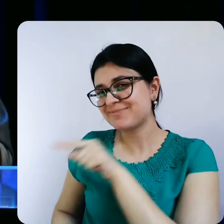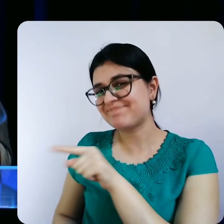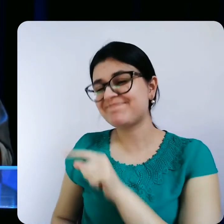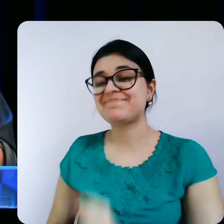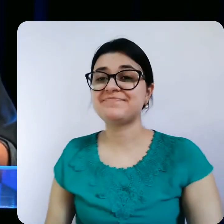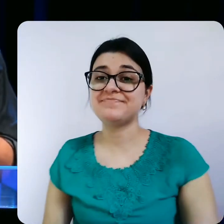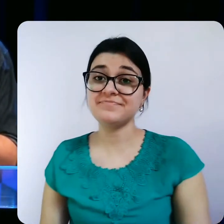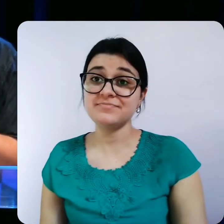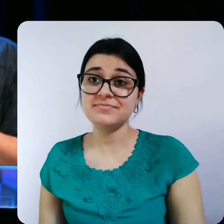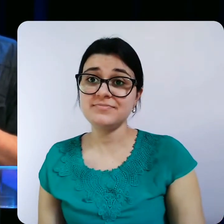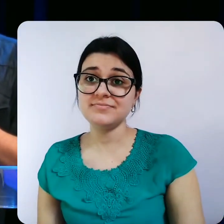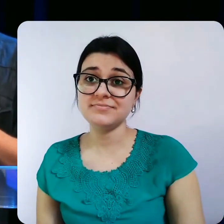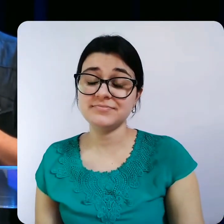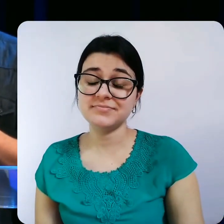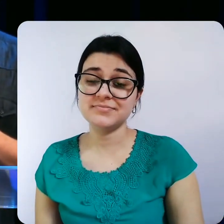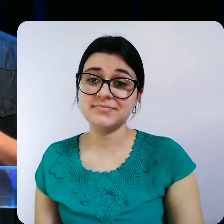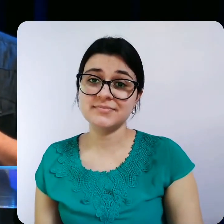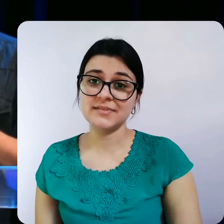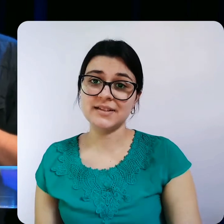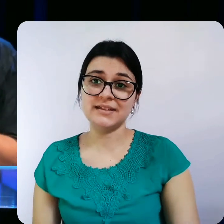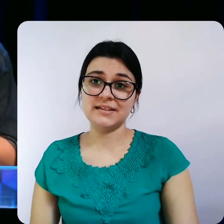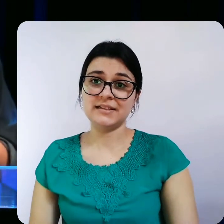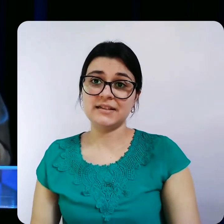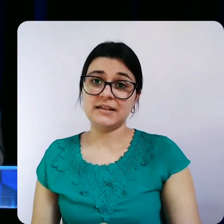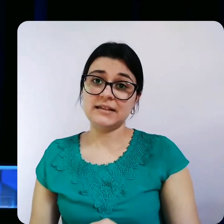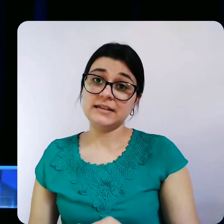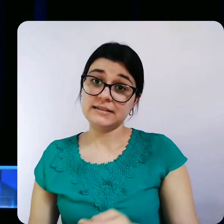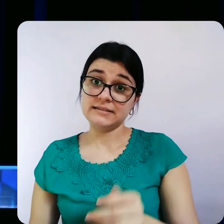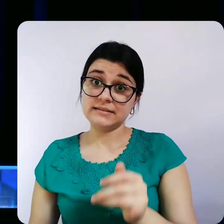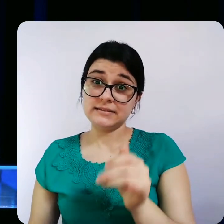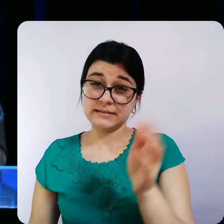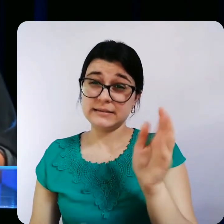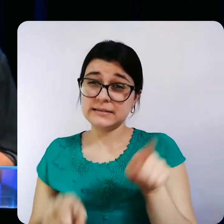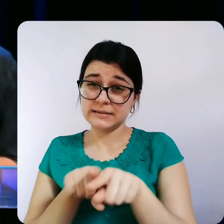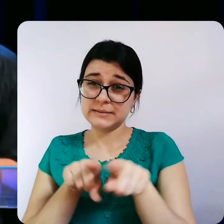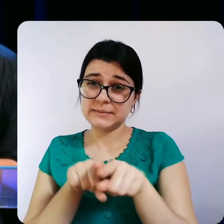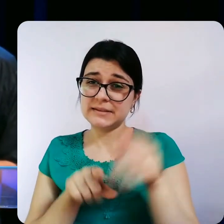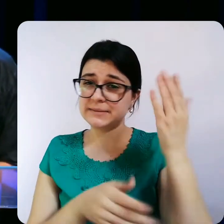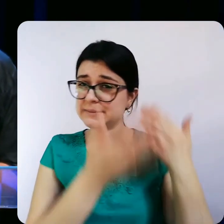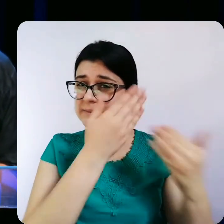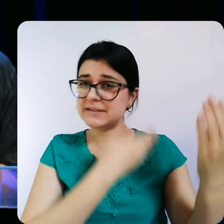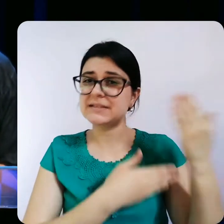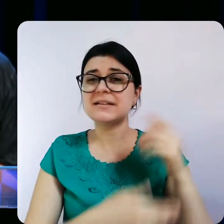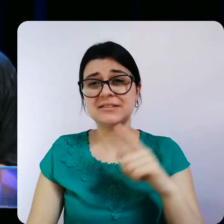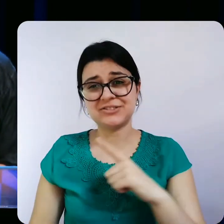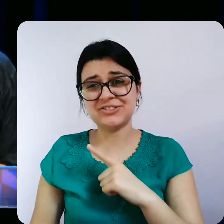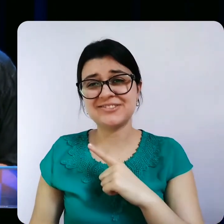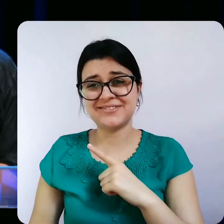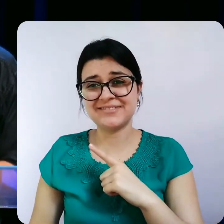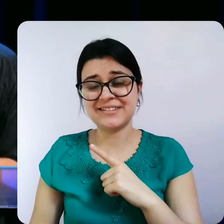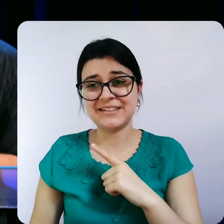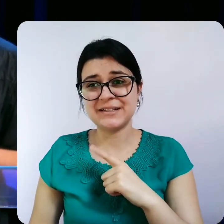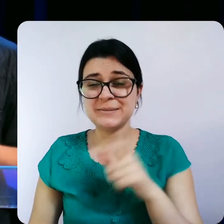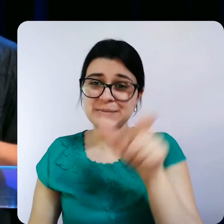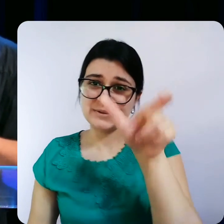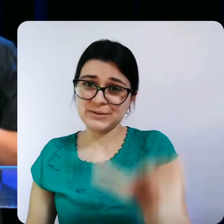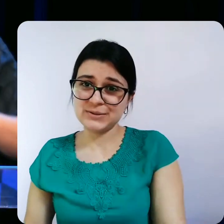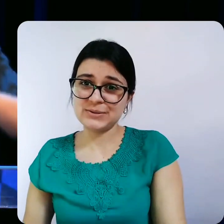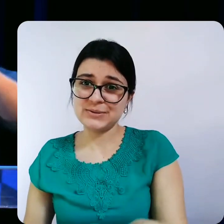e ele passava a ter direito a tudo, a ter os privilégios que o pai tinha. É disso que Paulo está falando, nós ganhamos todo esse